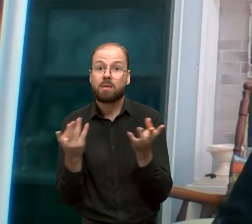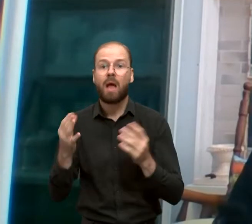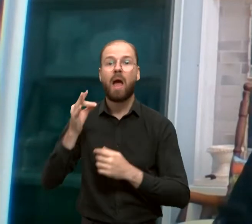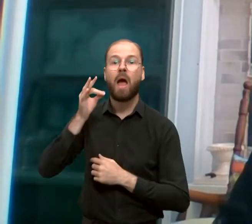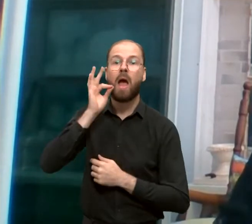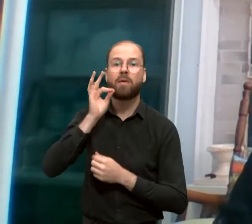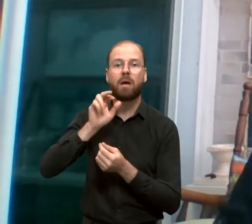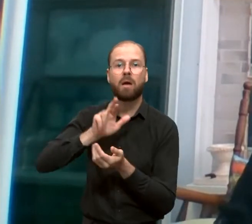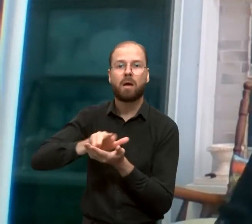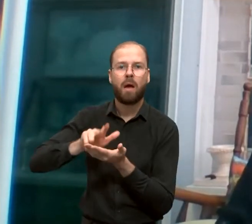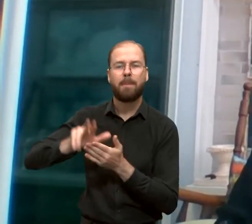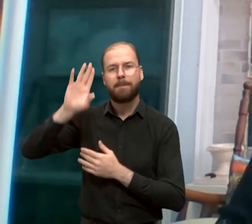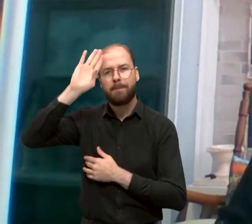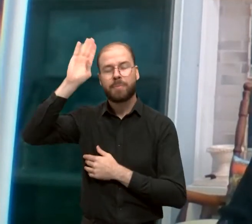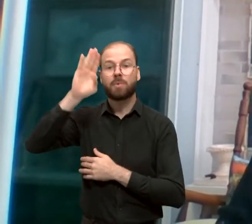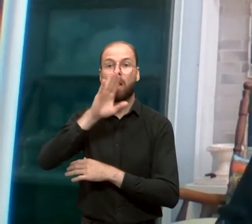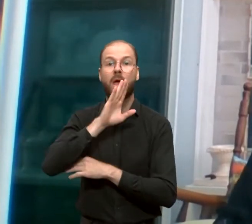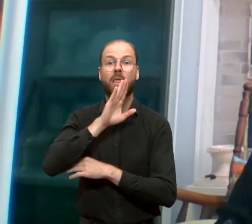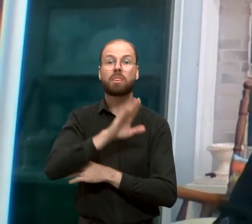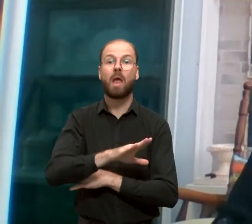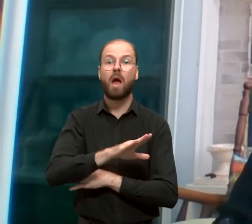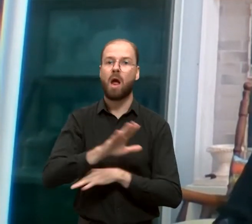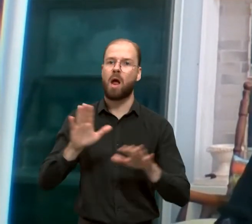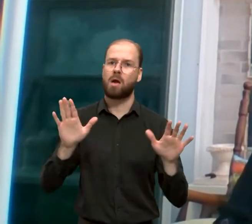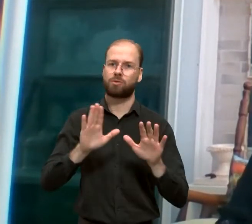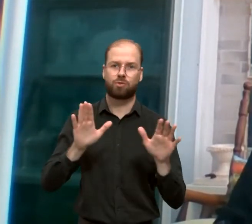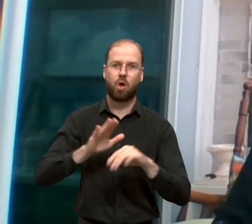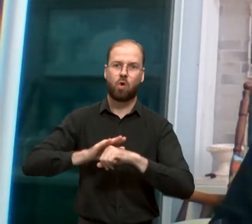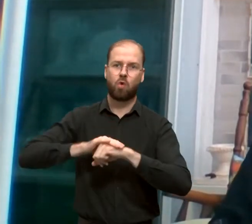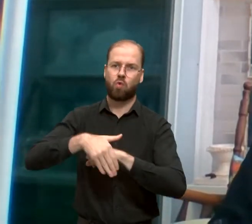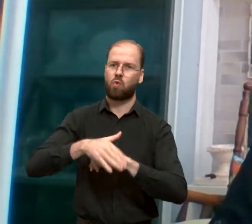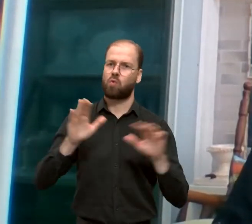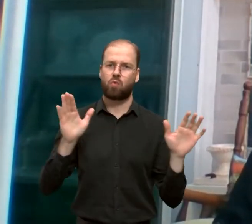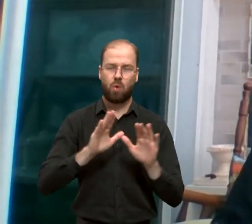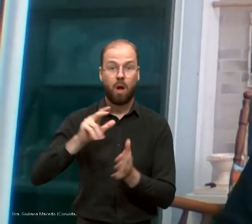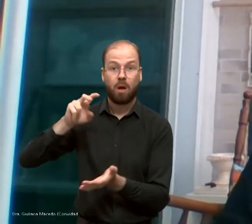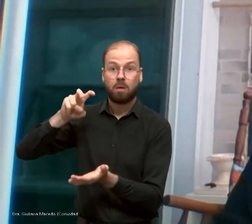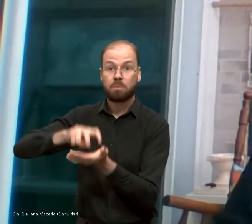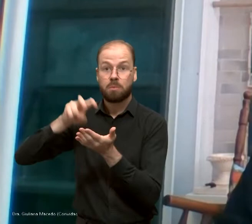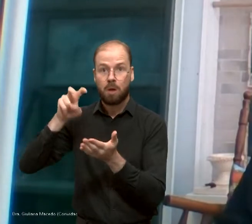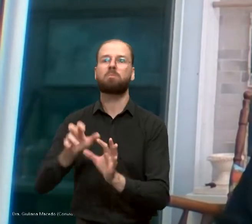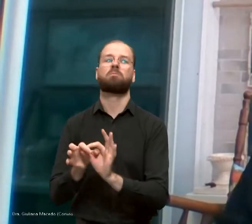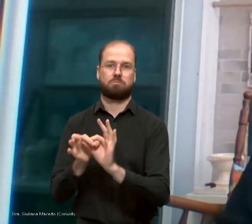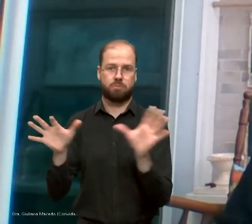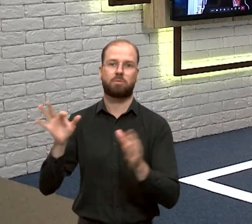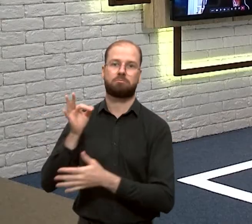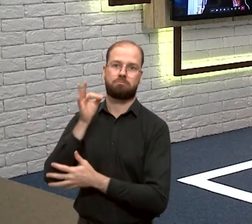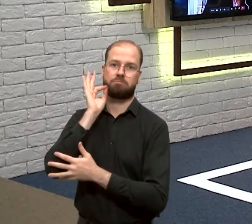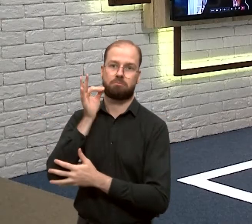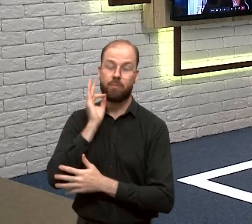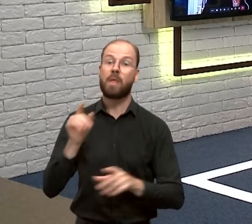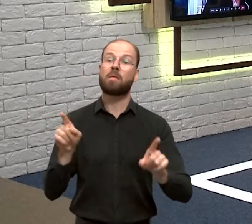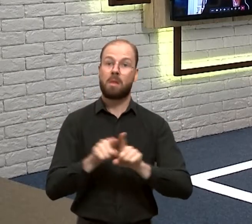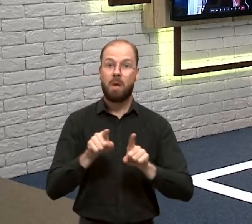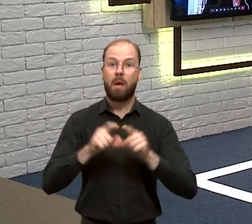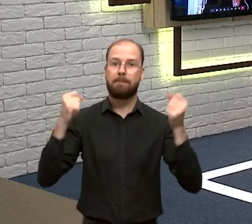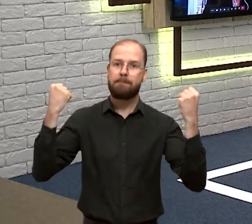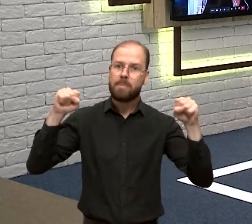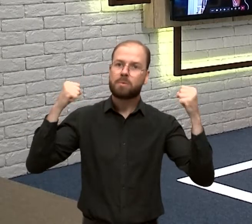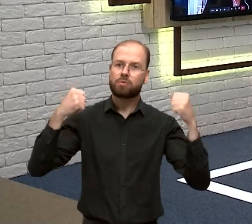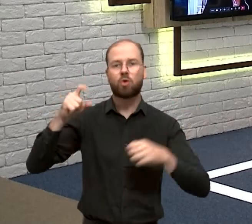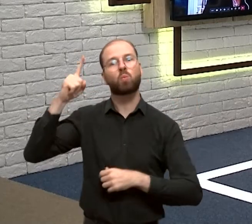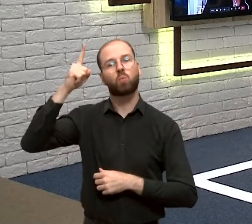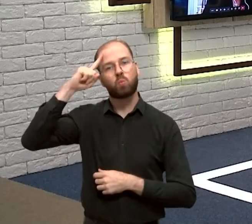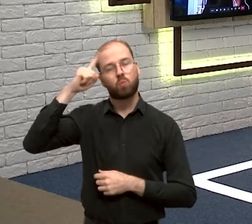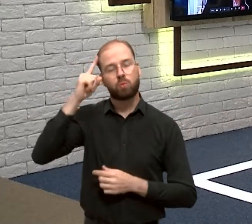e período noturno. Pela manhã pode, não tem problema nenhum. Além da prática da atividade física regular, se for